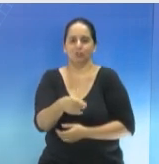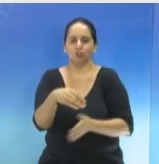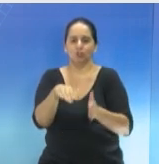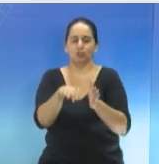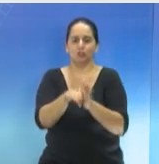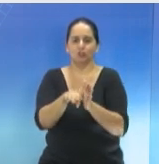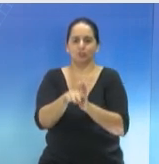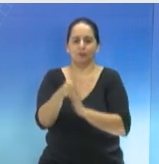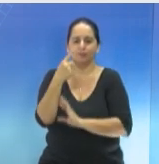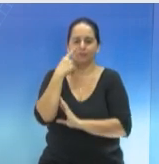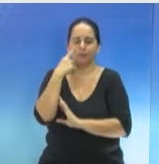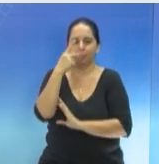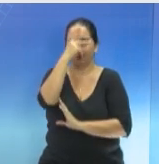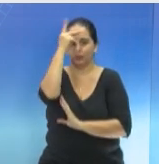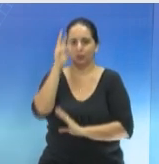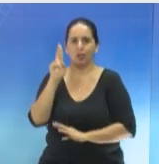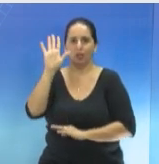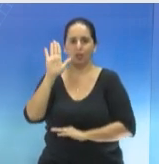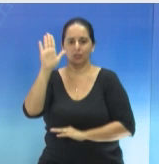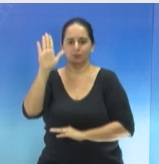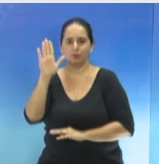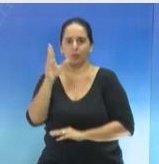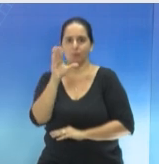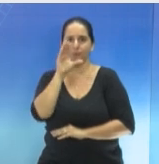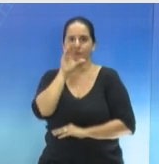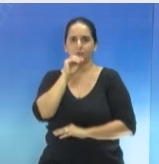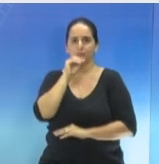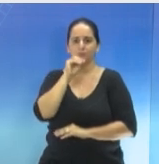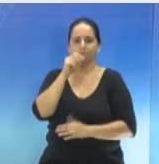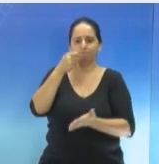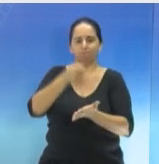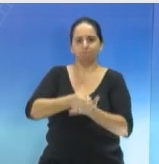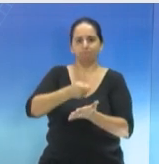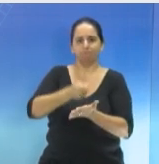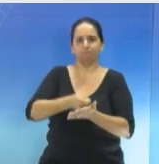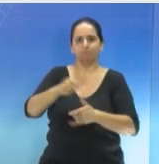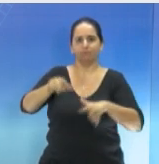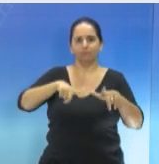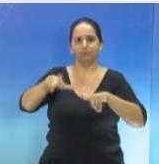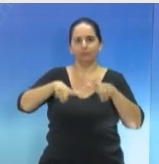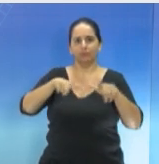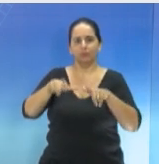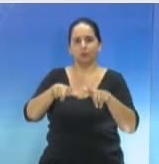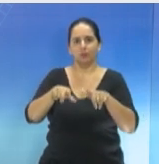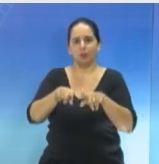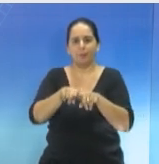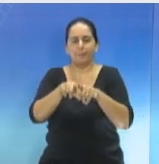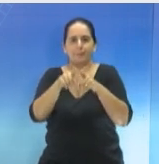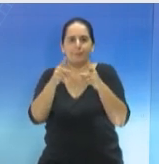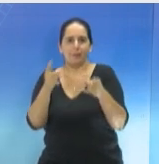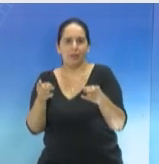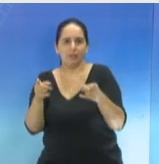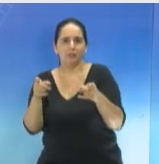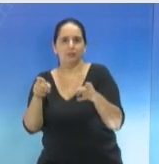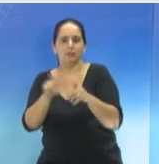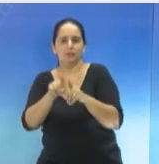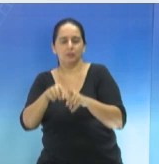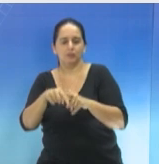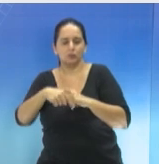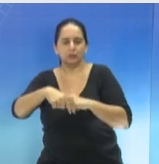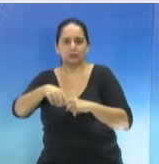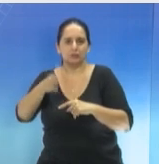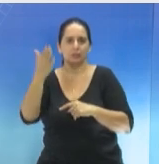Vinha o encarregado do serviço? Calavam o bico, aplicava-se ao trabalho. Mal viravam as